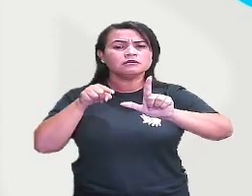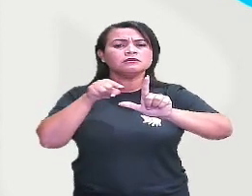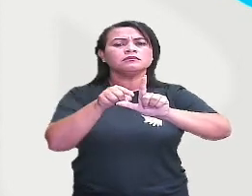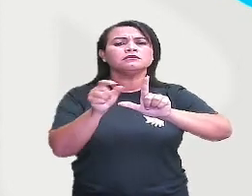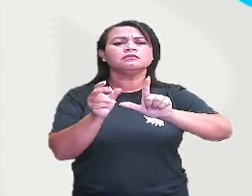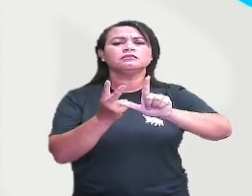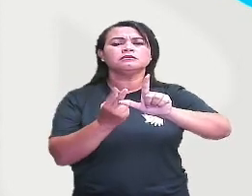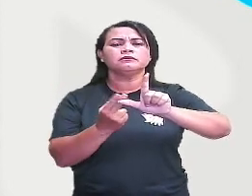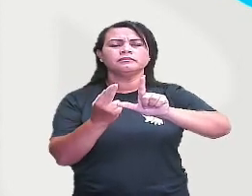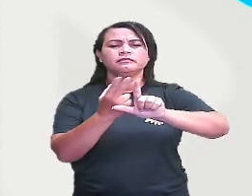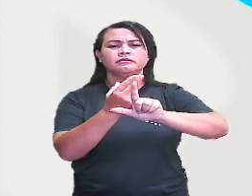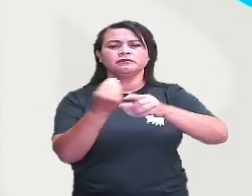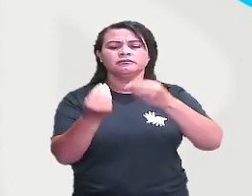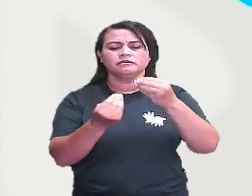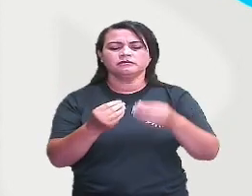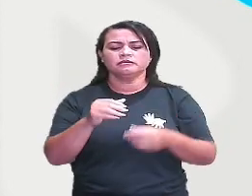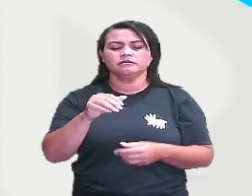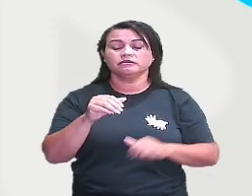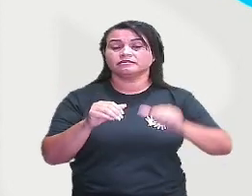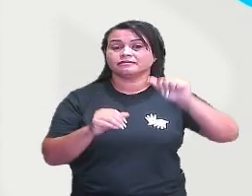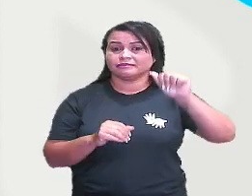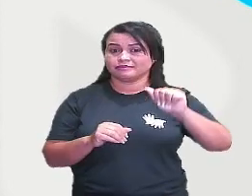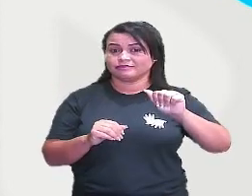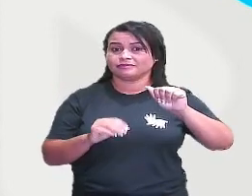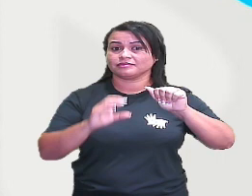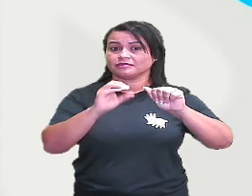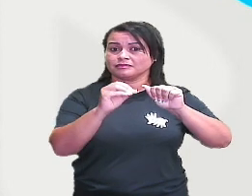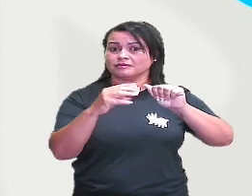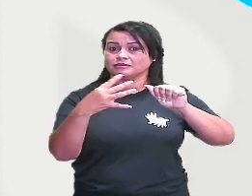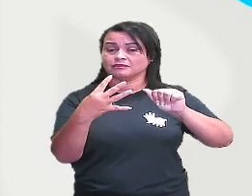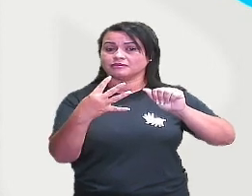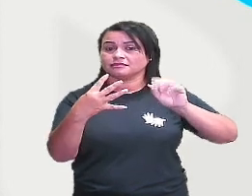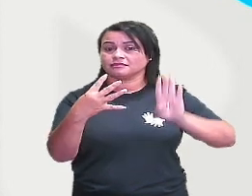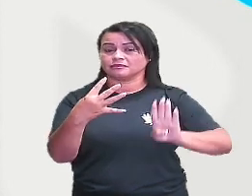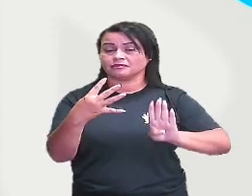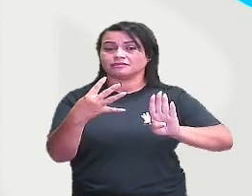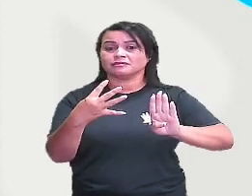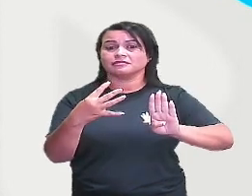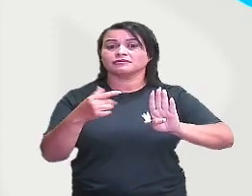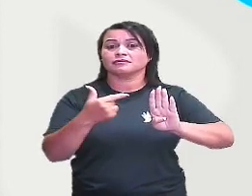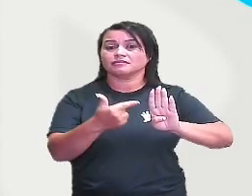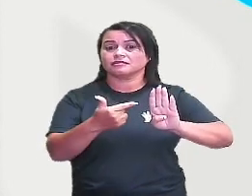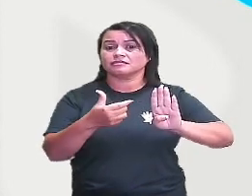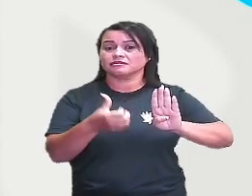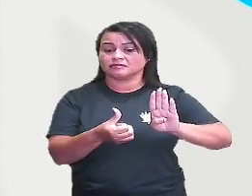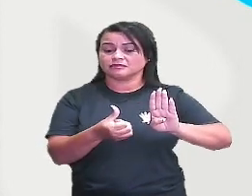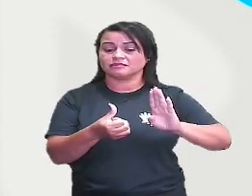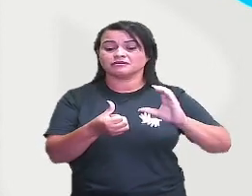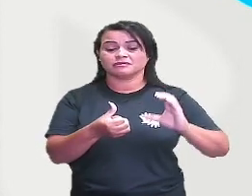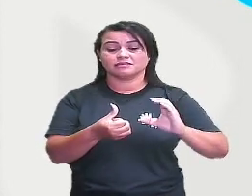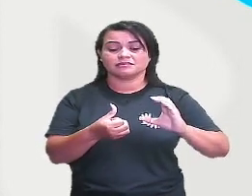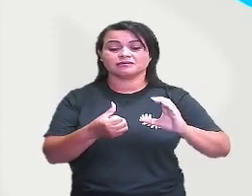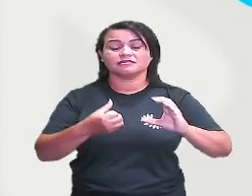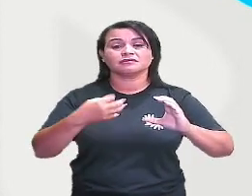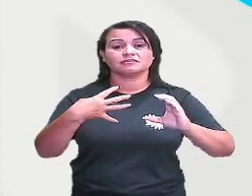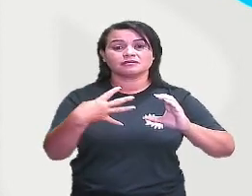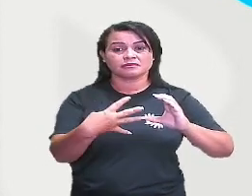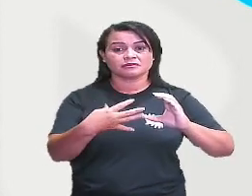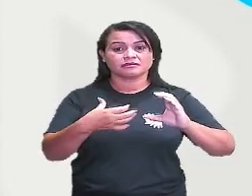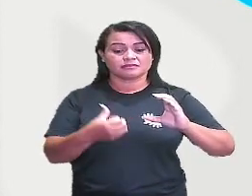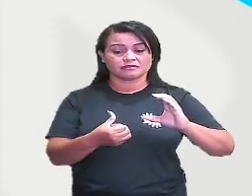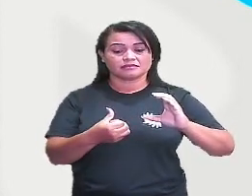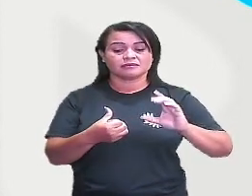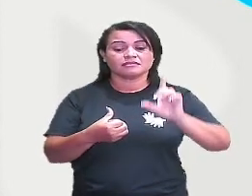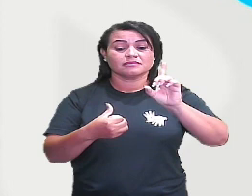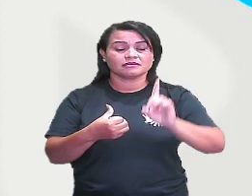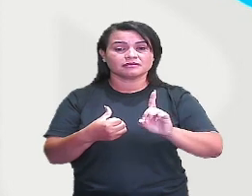ordenados. A, 0 e 4, B, 2 e 6, C, 4 e